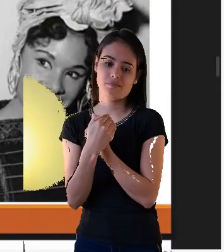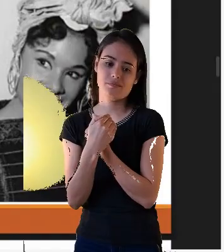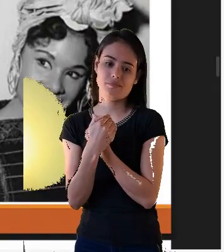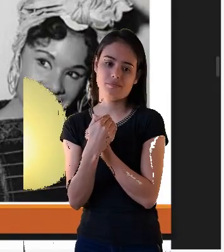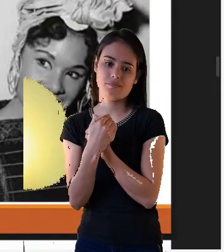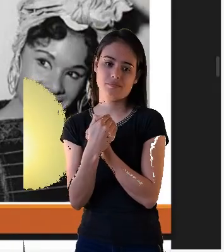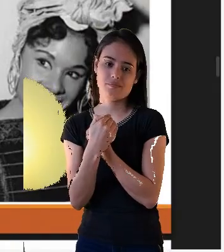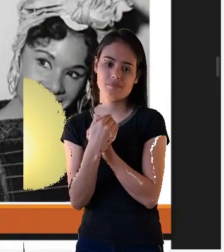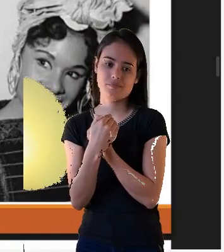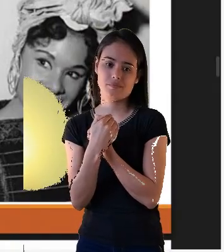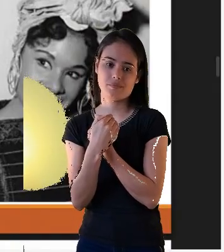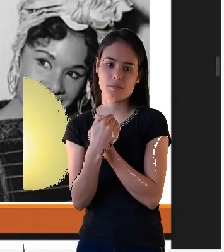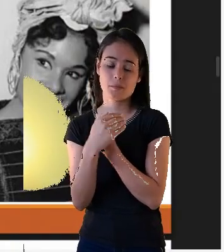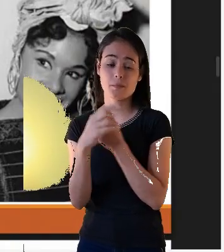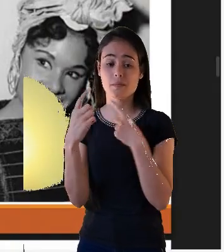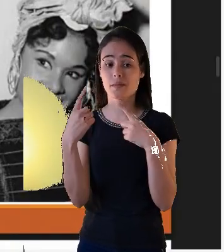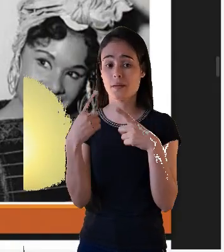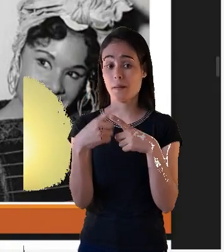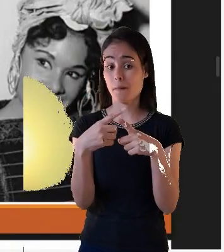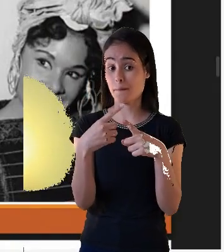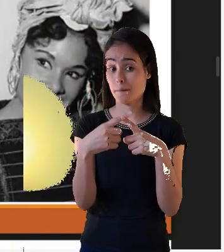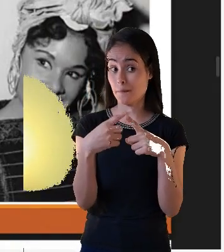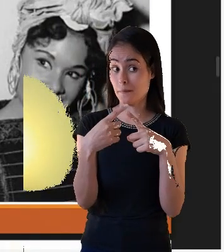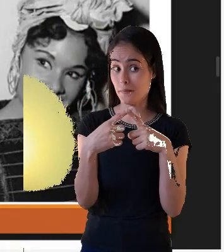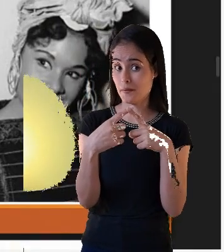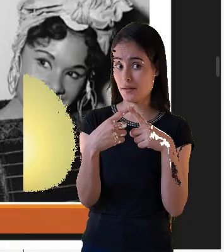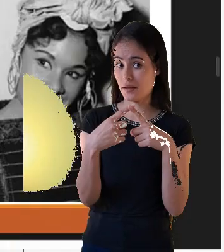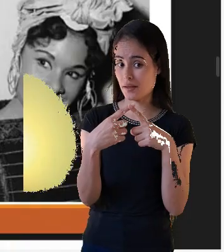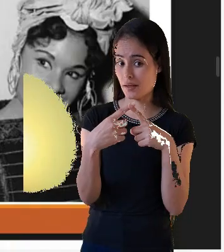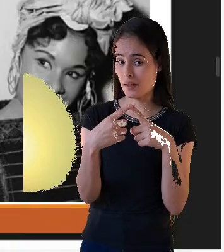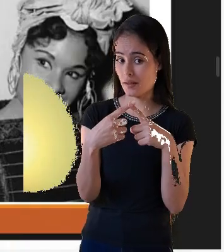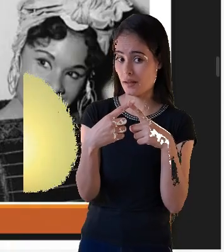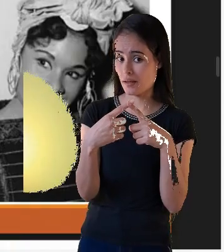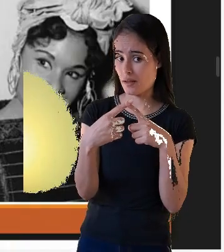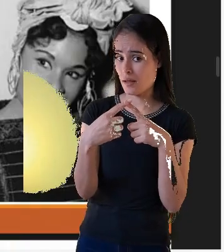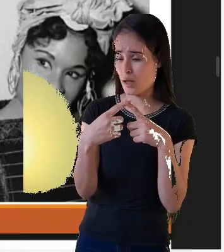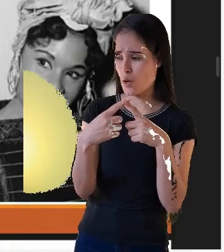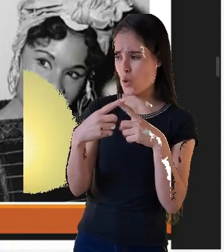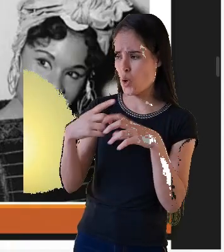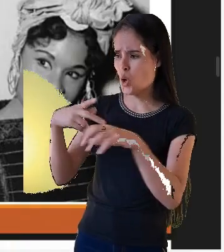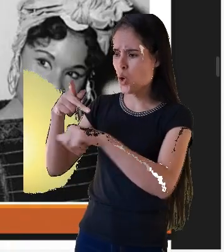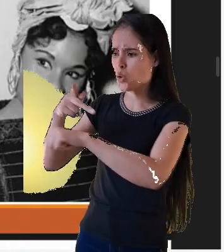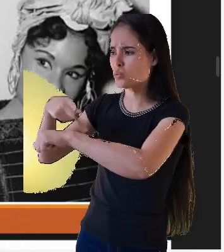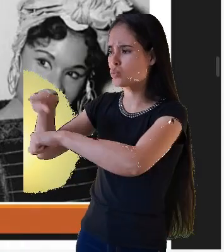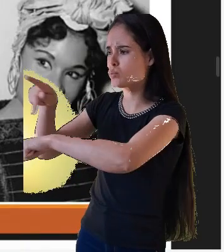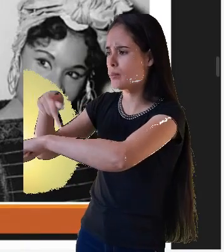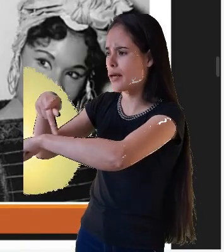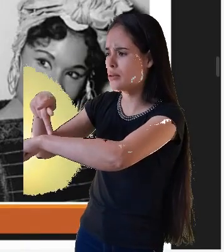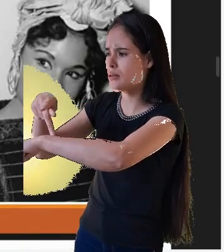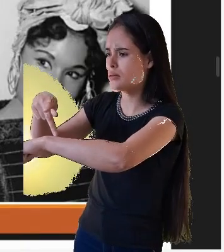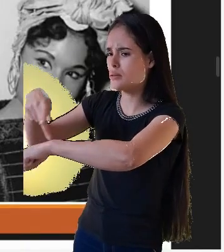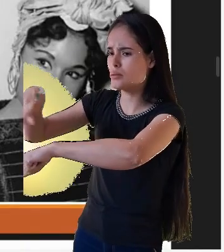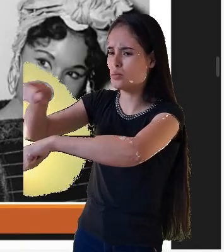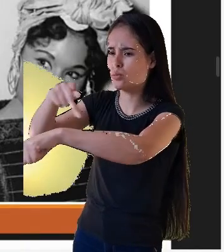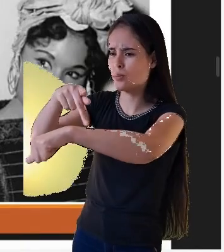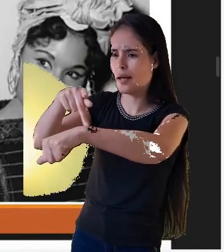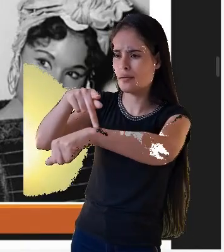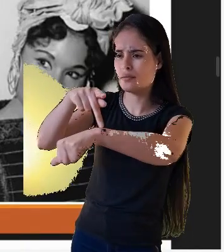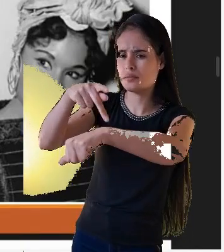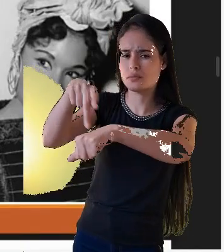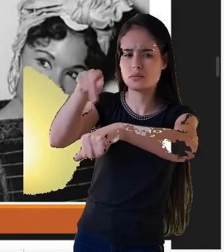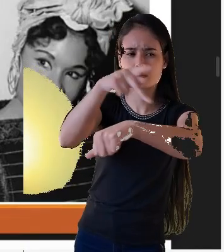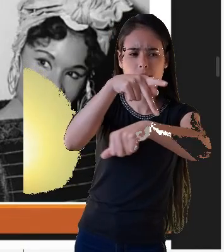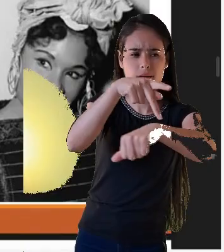muito importante porque foi uma das primeiras vezes que o